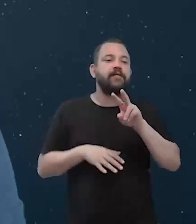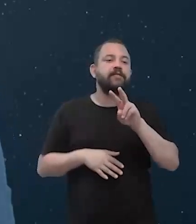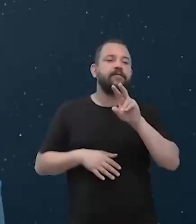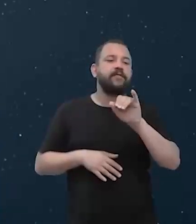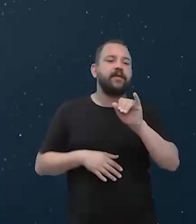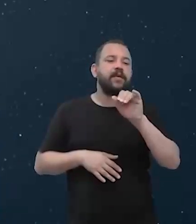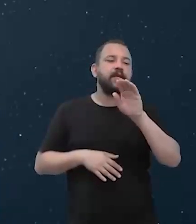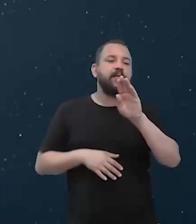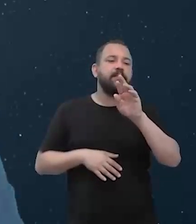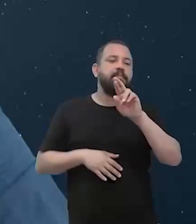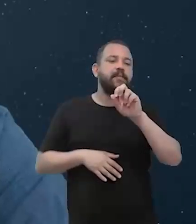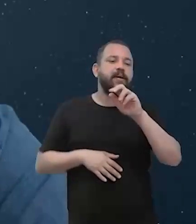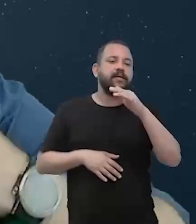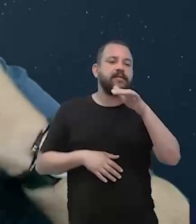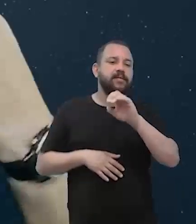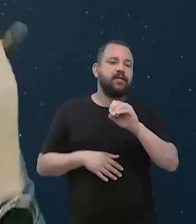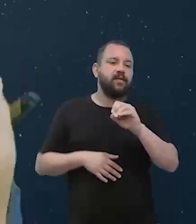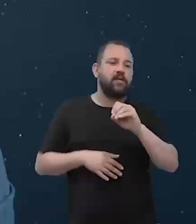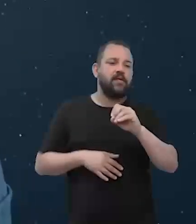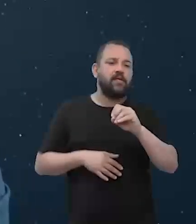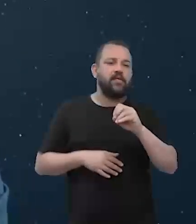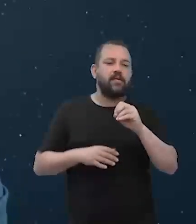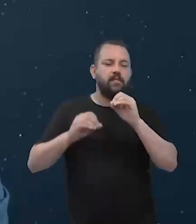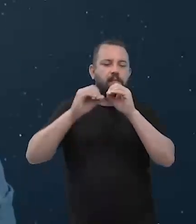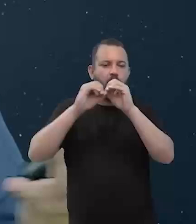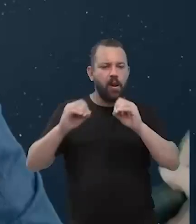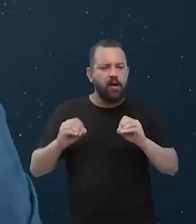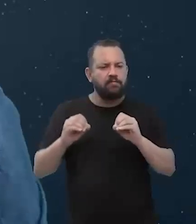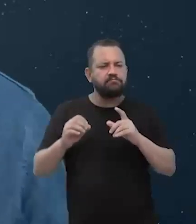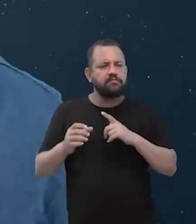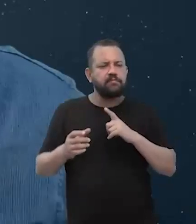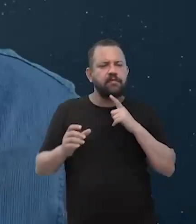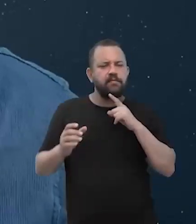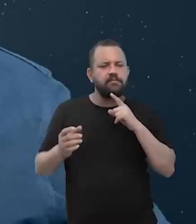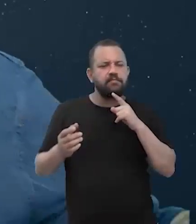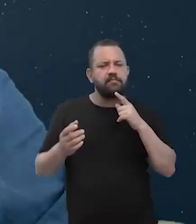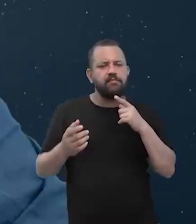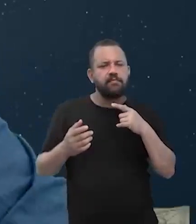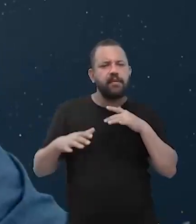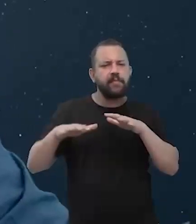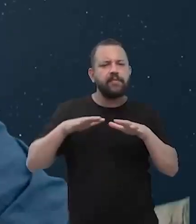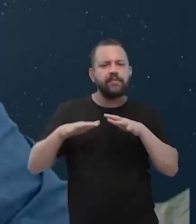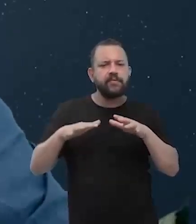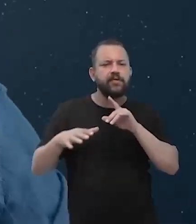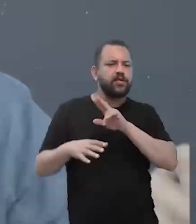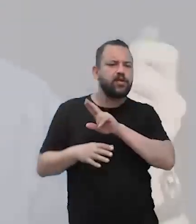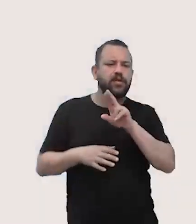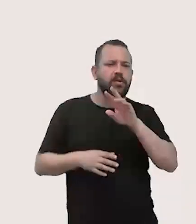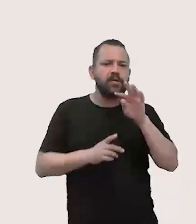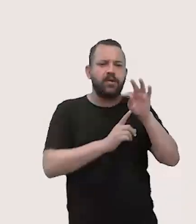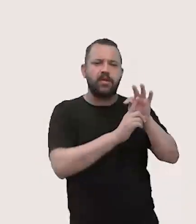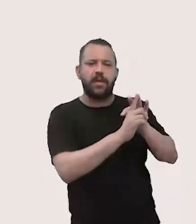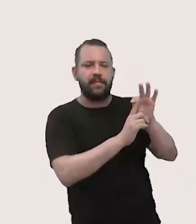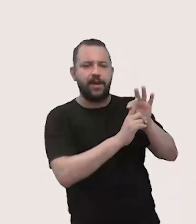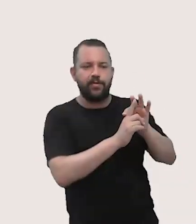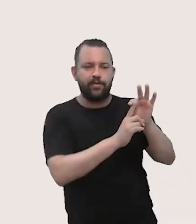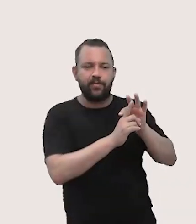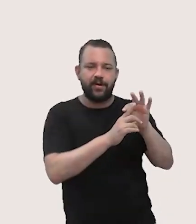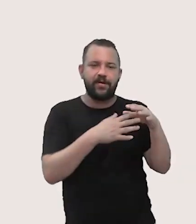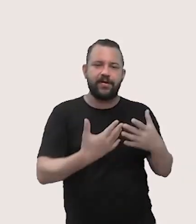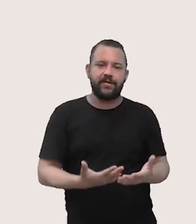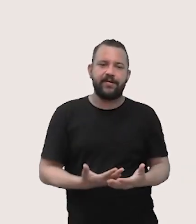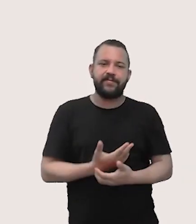definir um padrão, e esse padrão de vibração nós vamos chamar de temperatura. Ah,